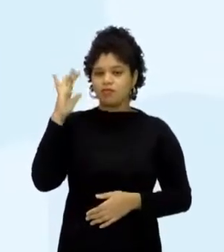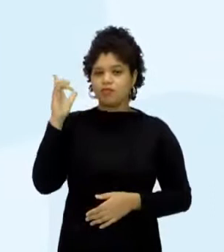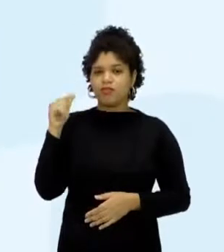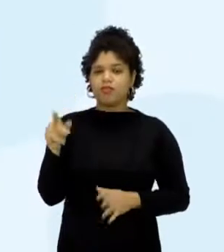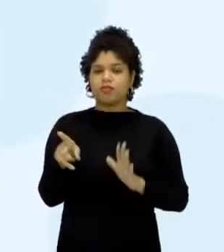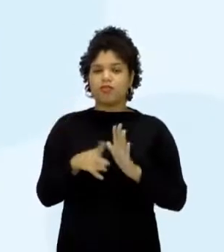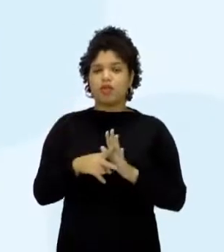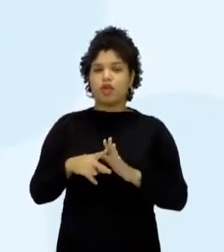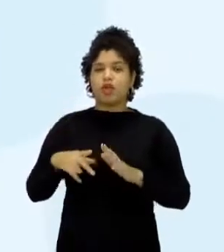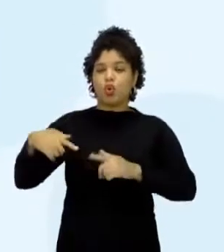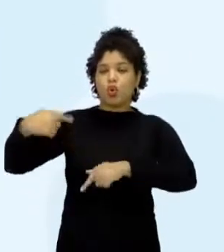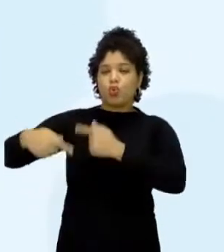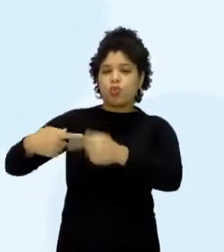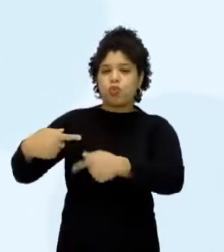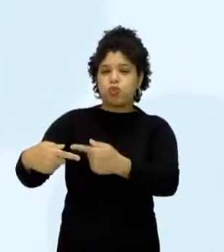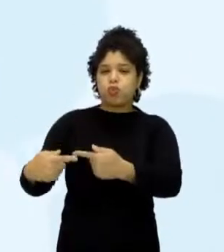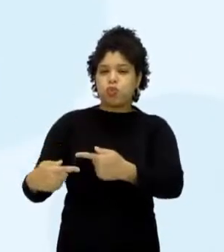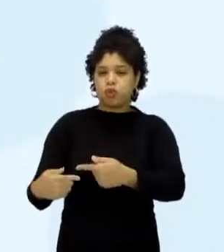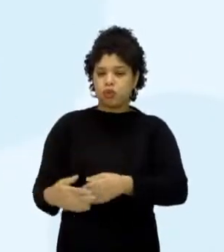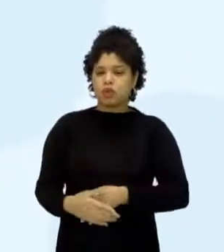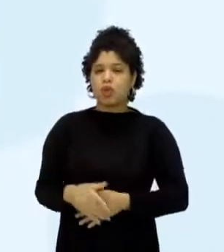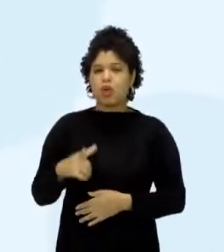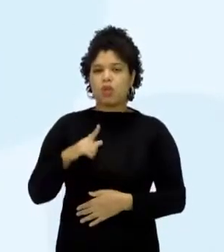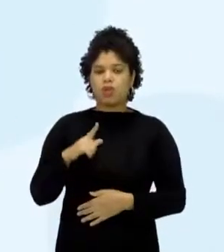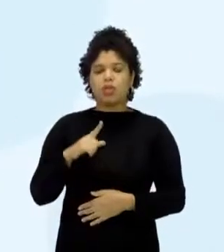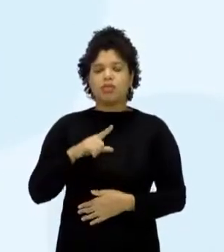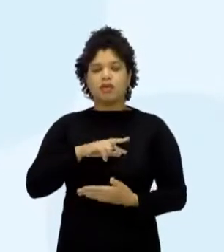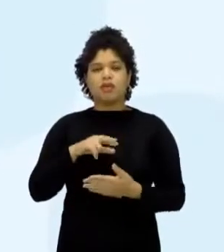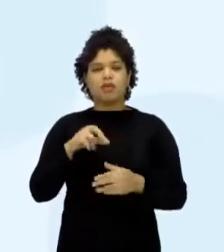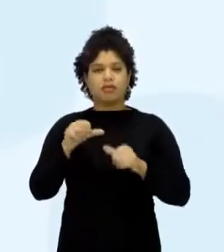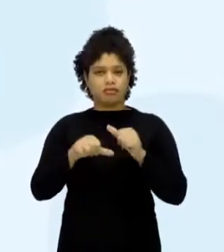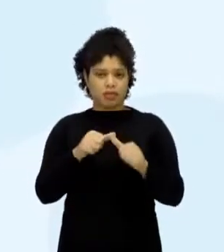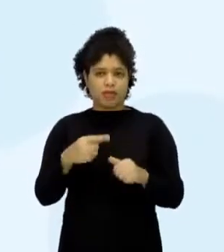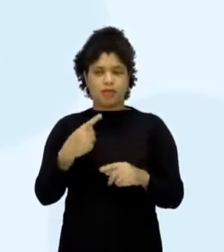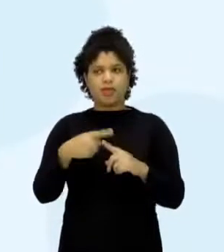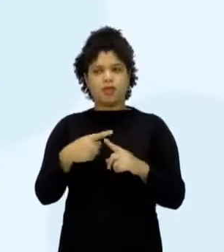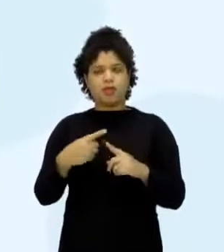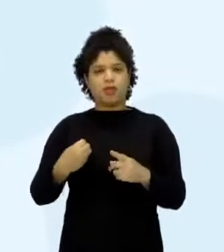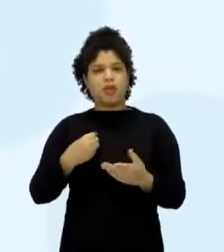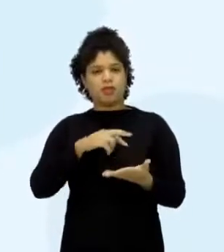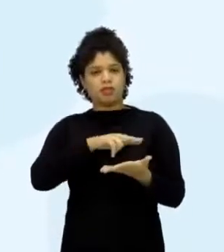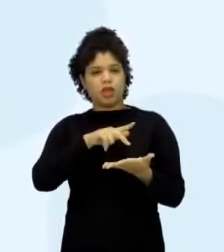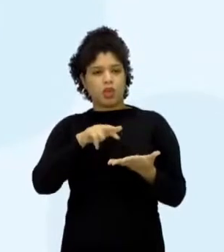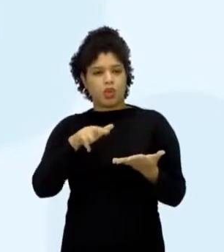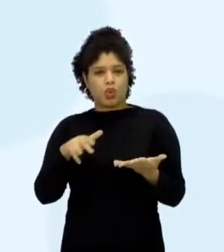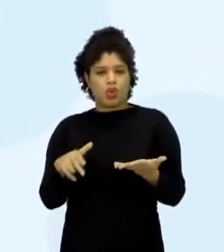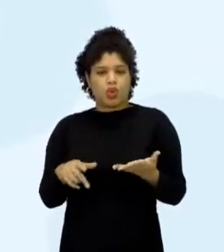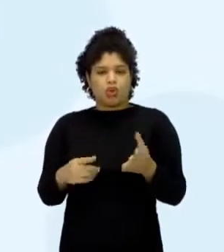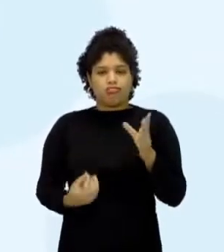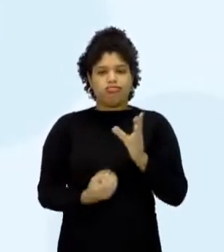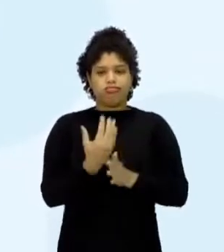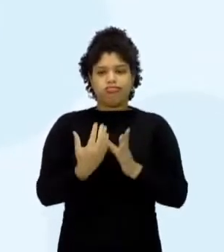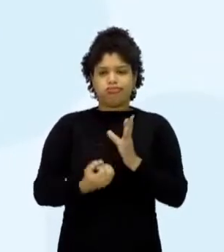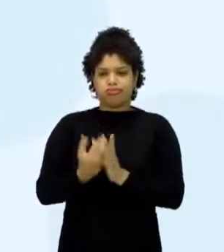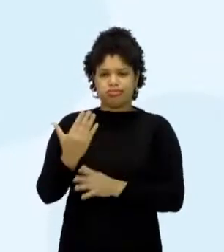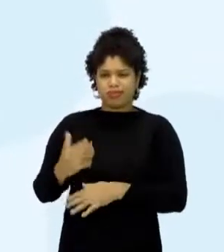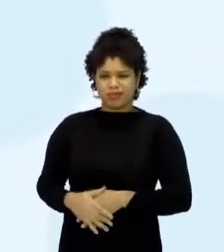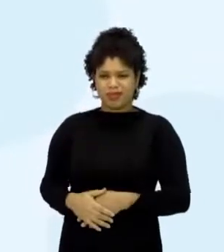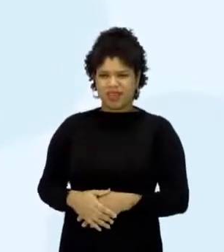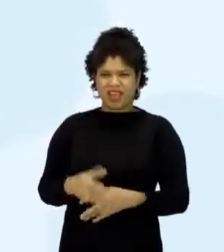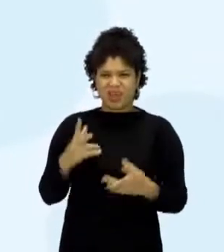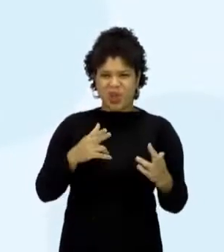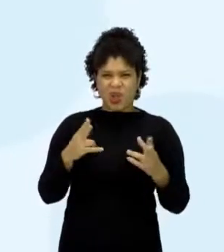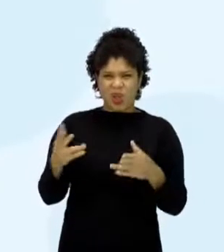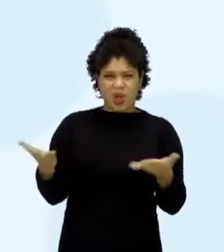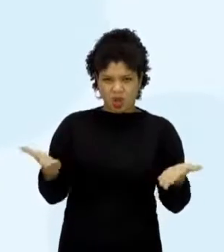da descendência com modificação. Ou seja, as espécies viventes, elas não surgiram como as conhecemos